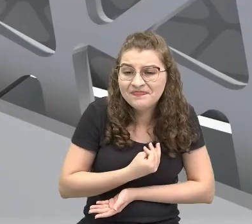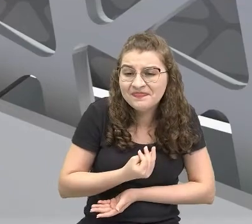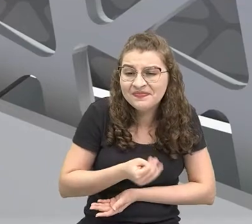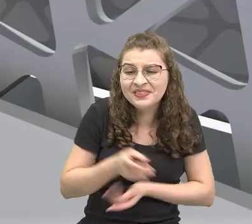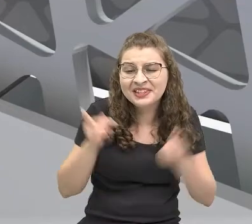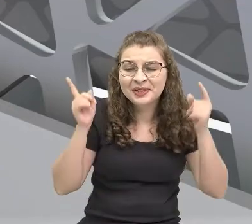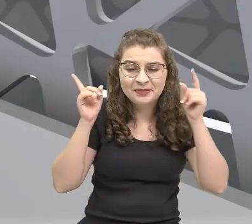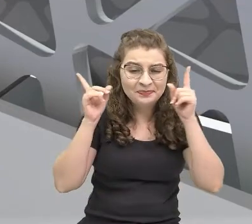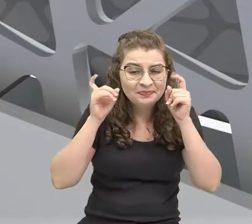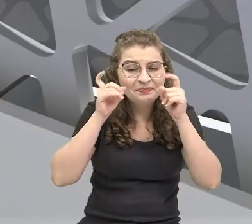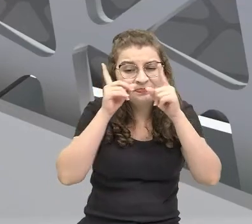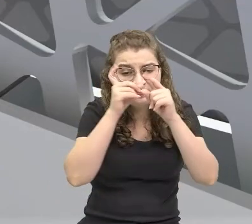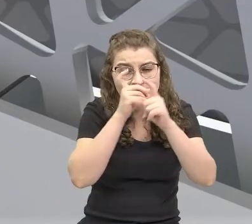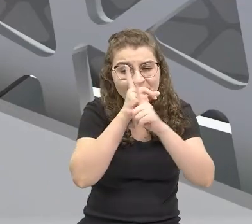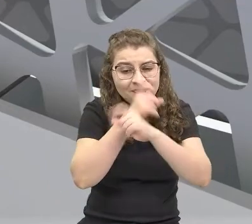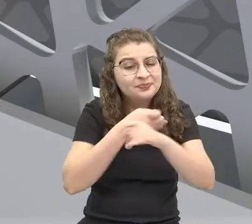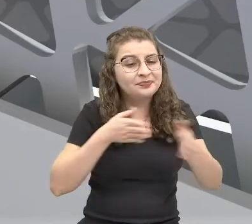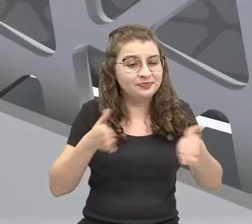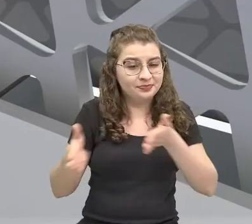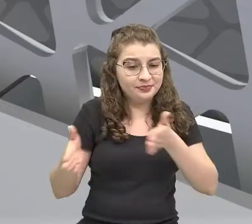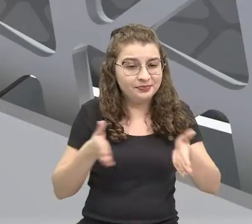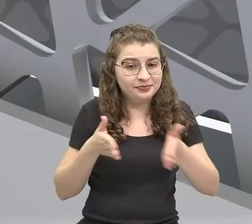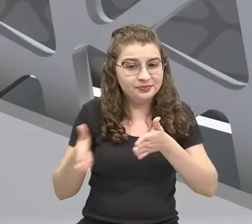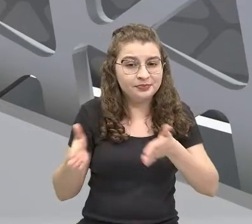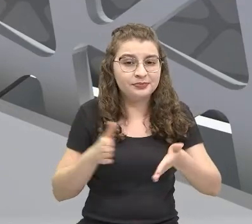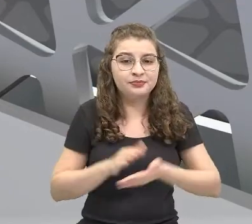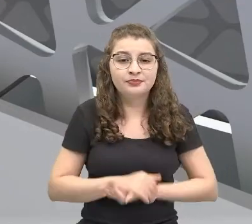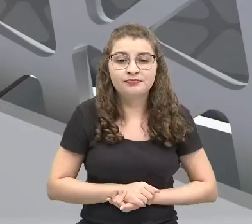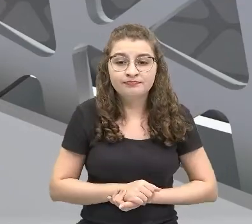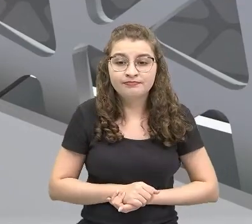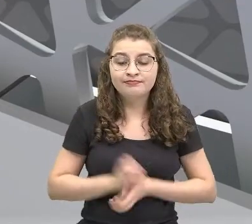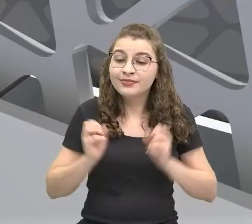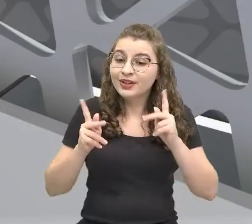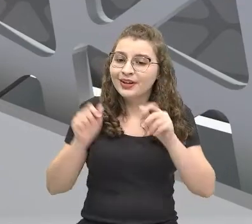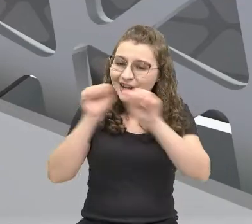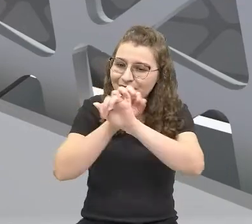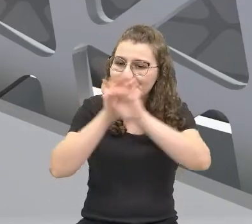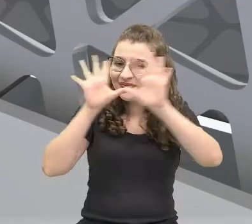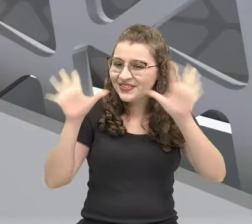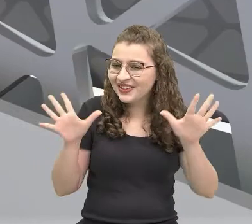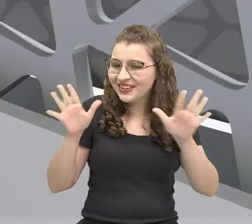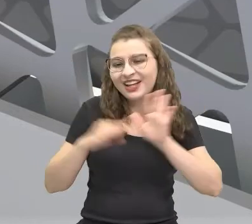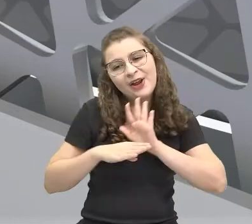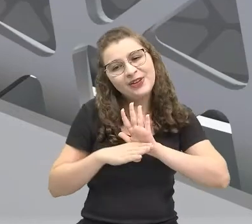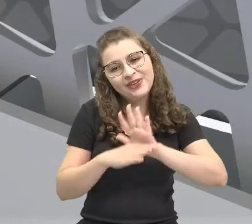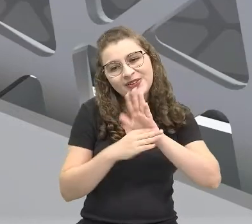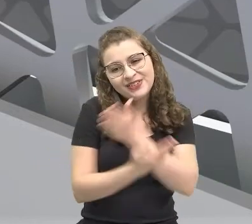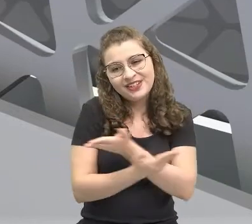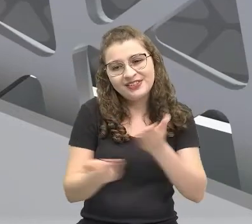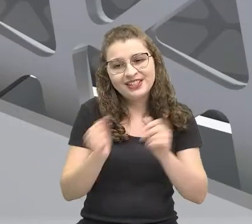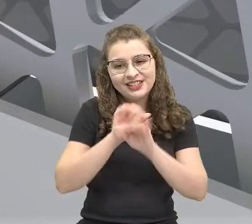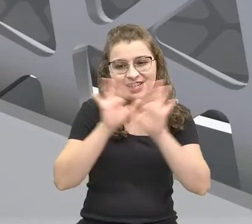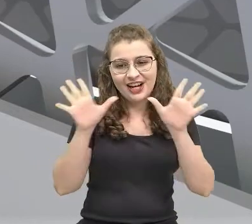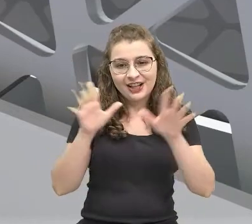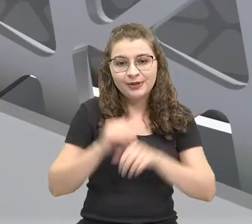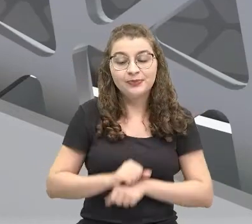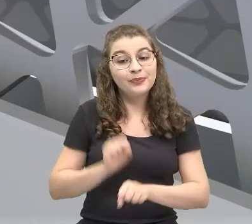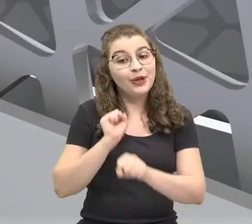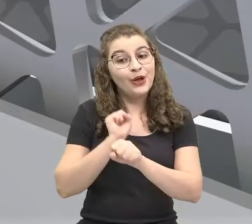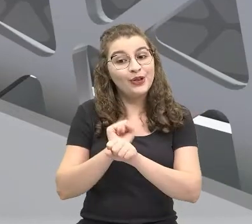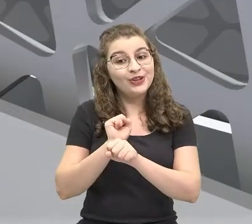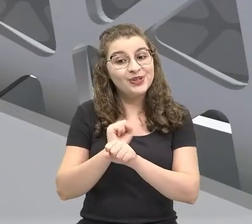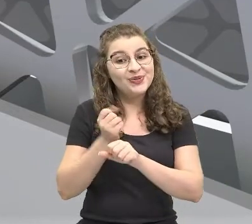bem difíceis naquela época. Então é isso, espero ter contribuído com a aula de vocês e aguardo